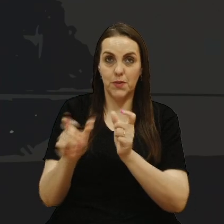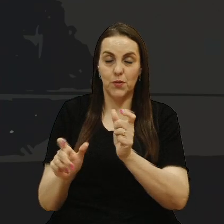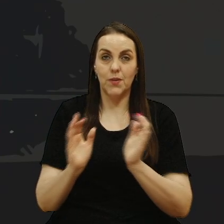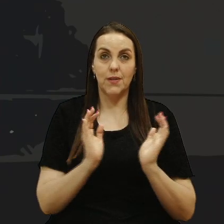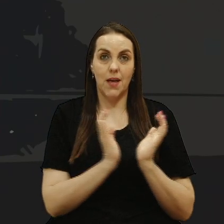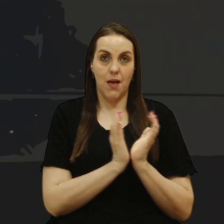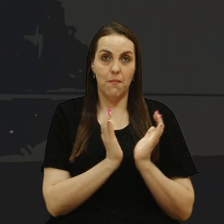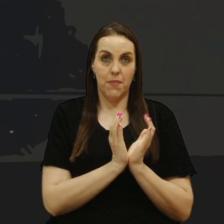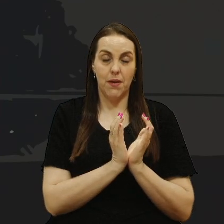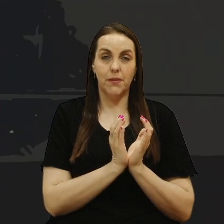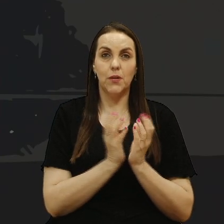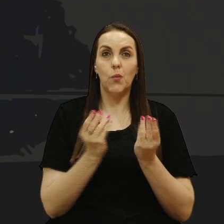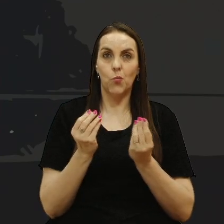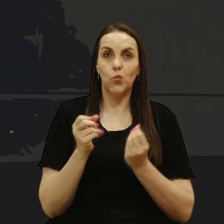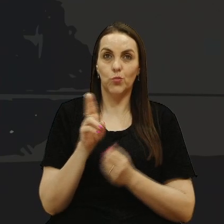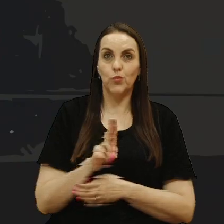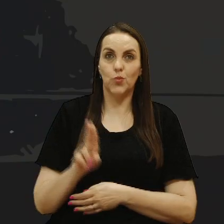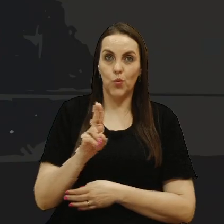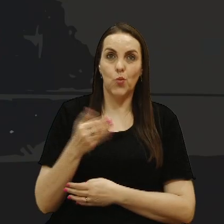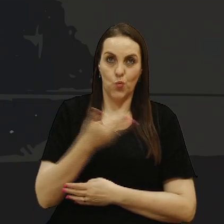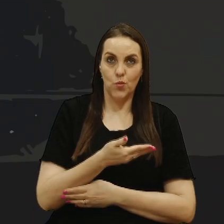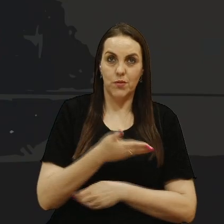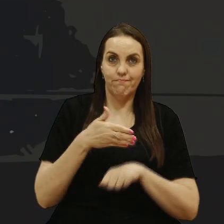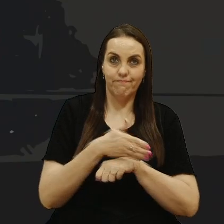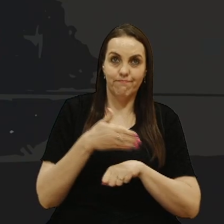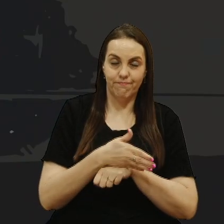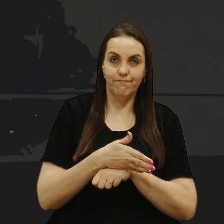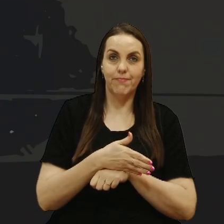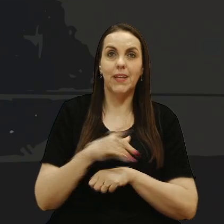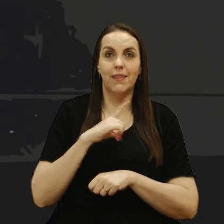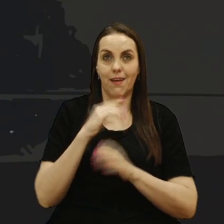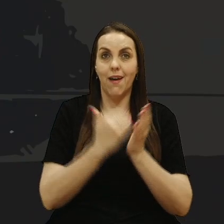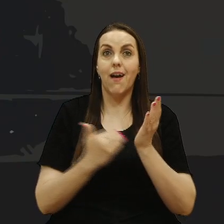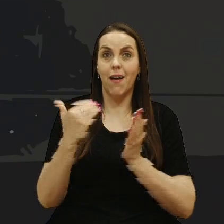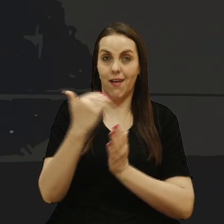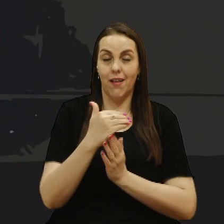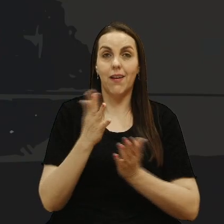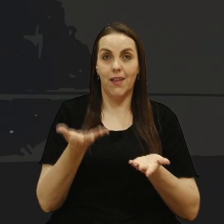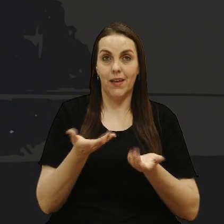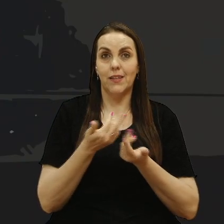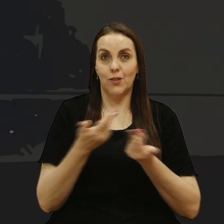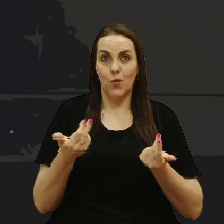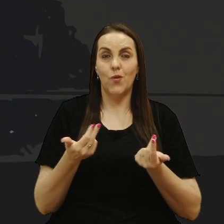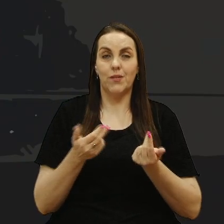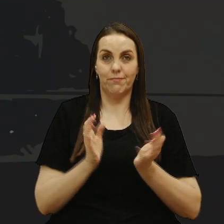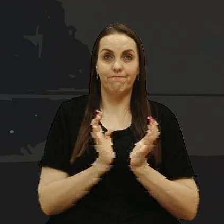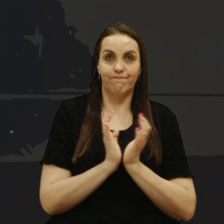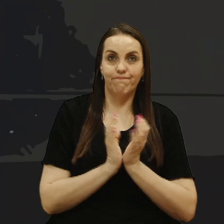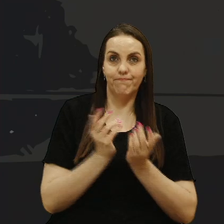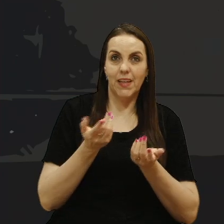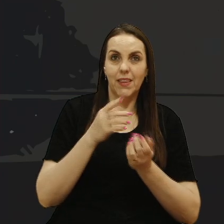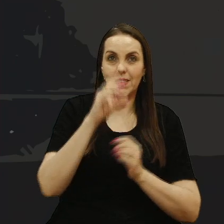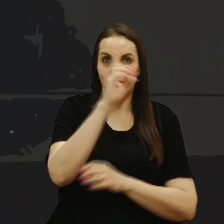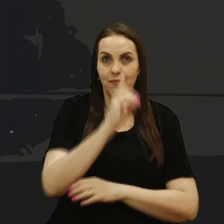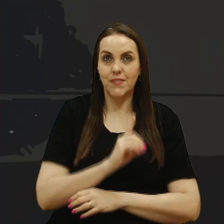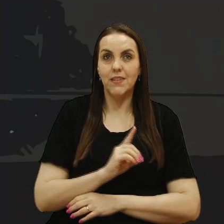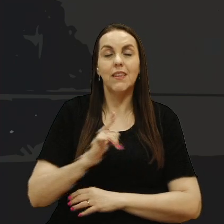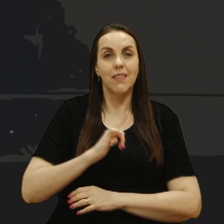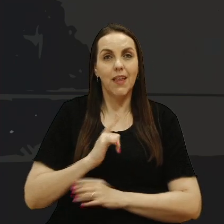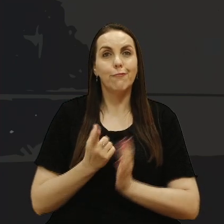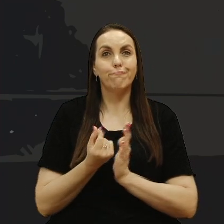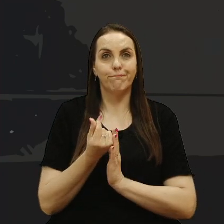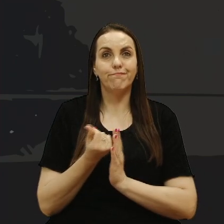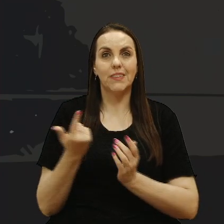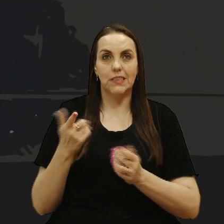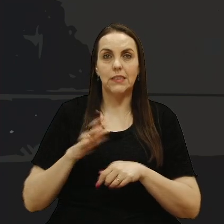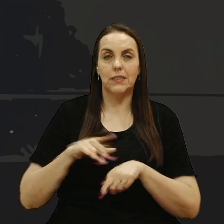muitos usuários têm, além de necessidades especiais, eles têm também necessidades financeiras. Então, nós iremos doar